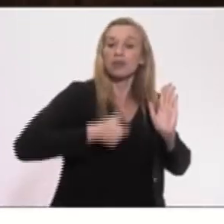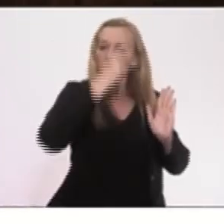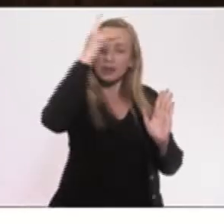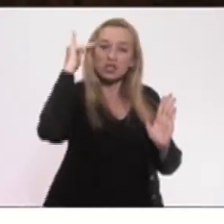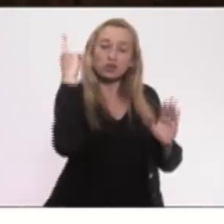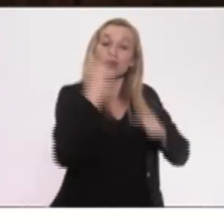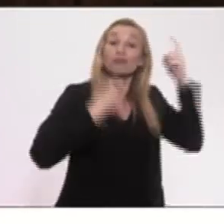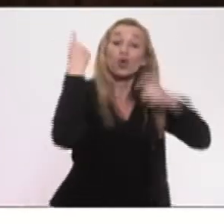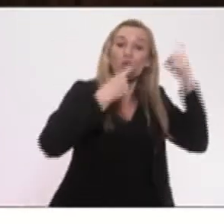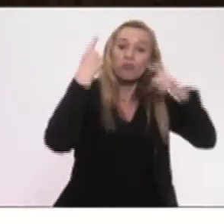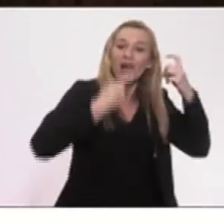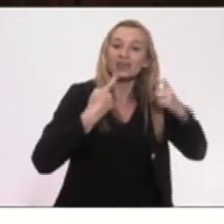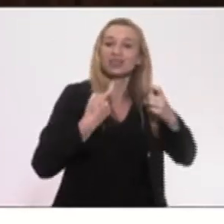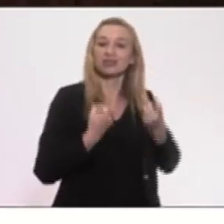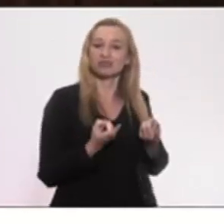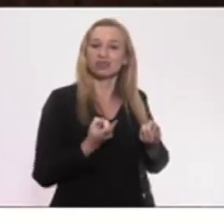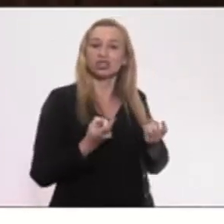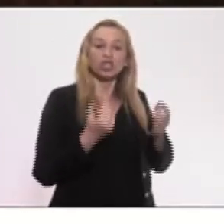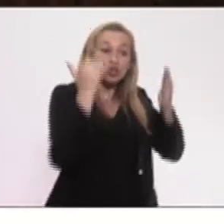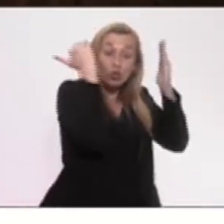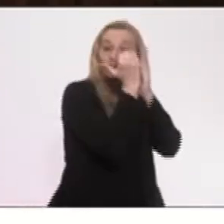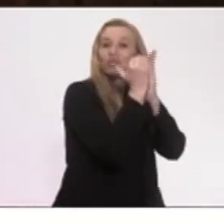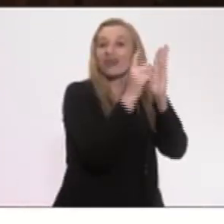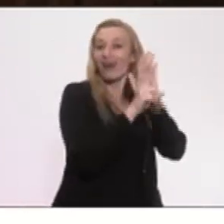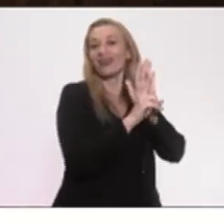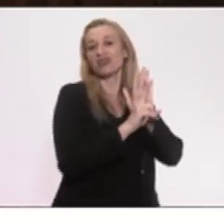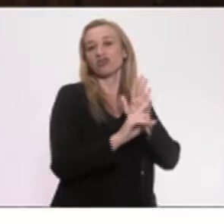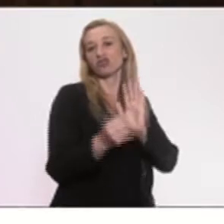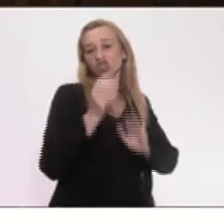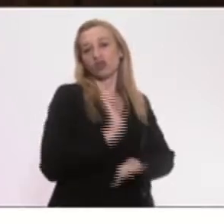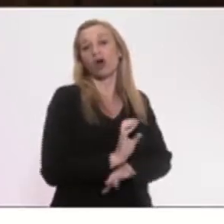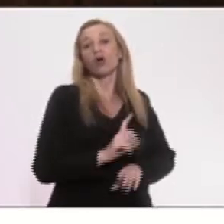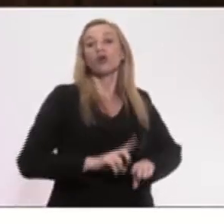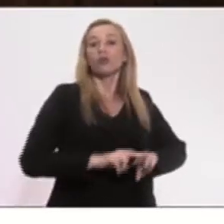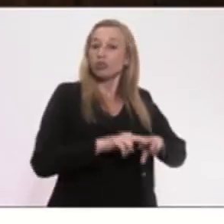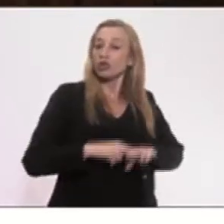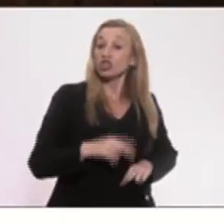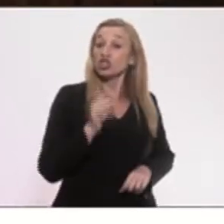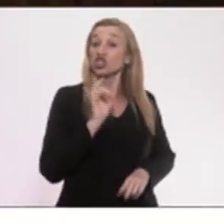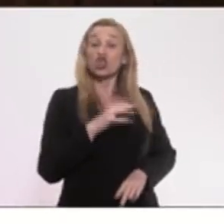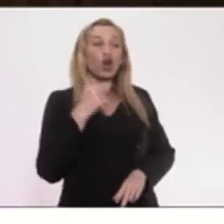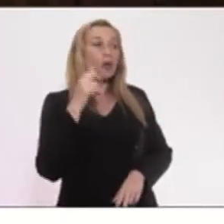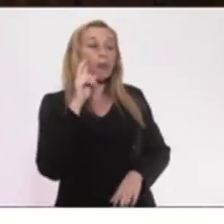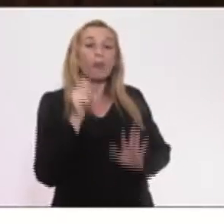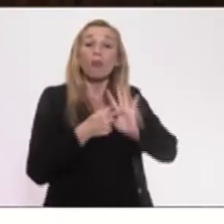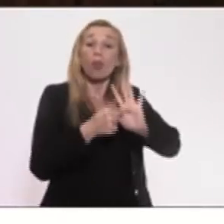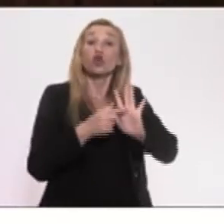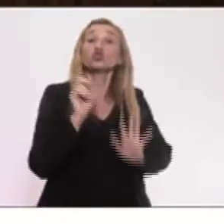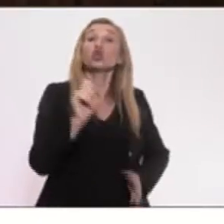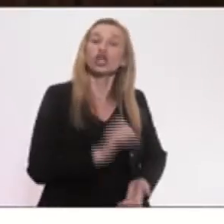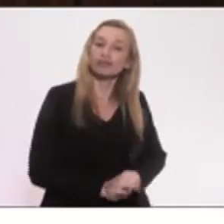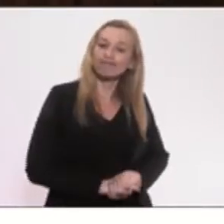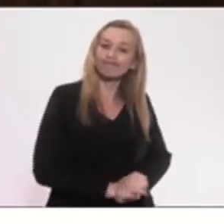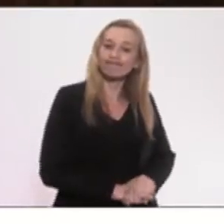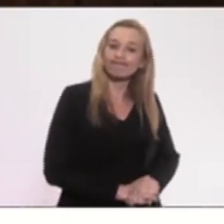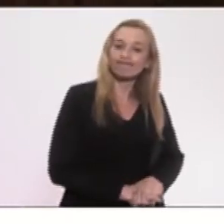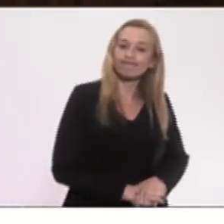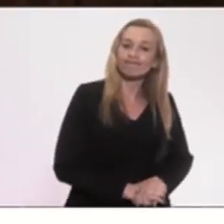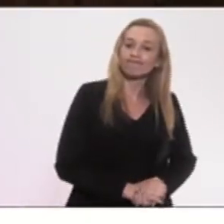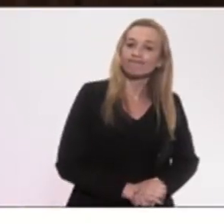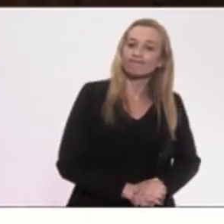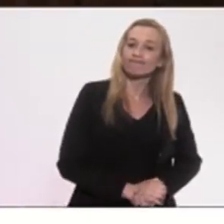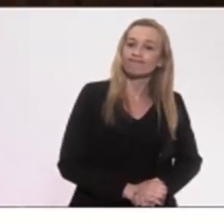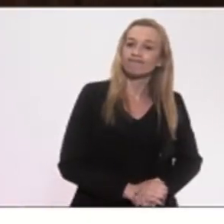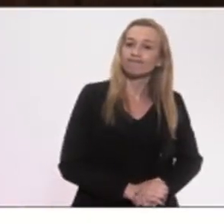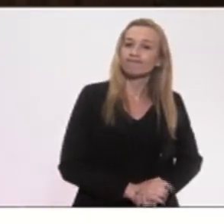preocupada em zelar pelo cumprimento da legislação estadual. Portanto, isso só demonstra que não há uma coincidência